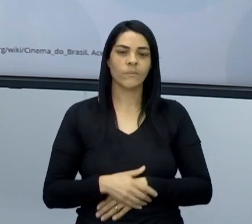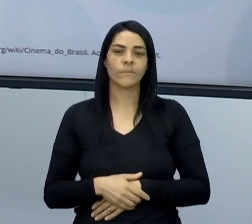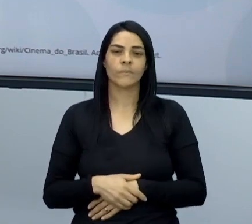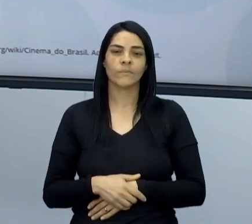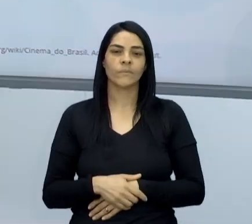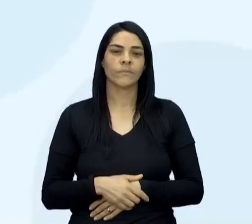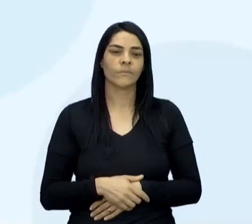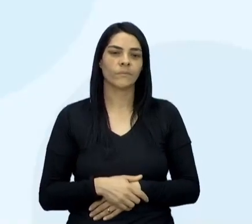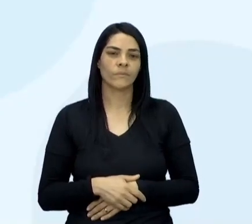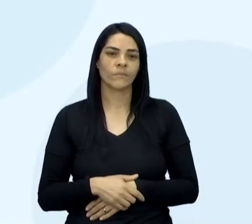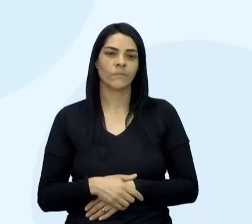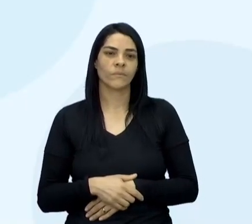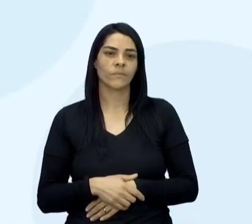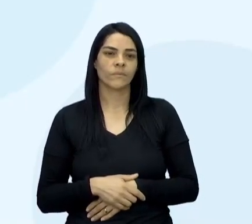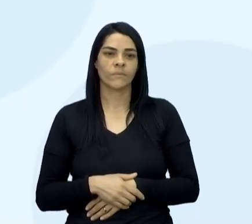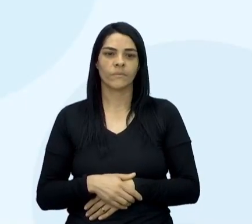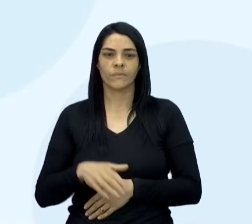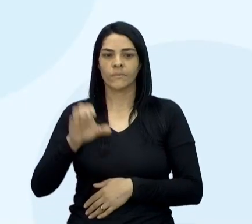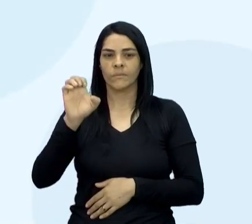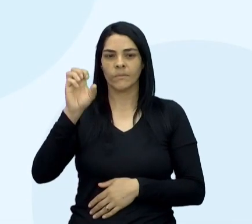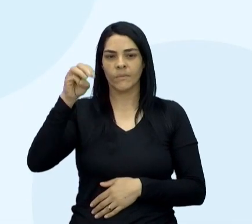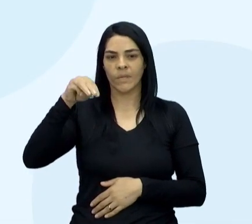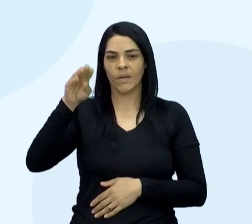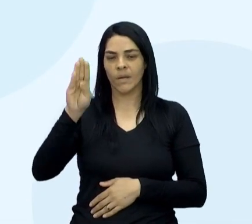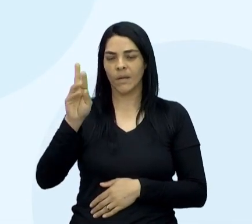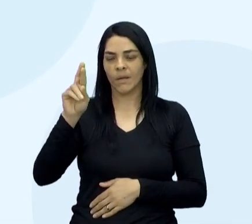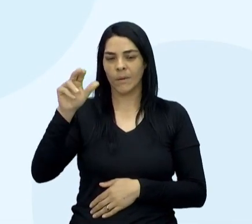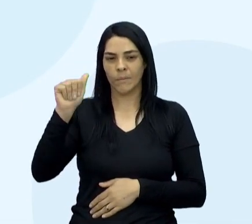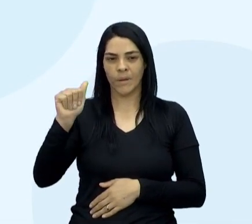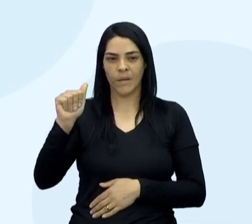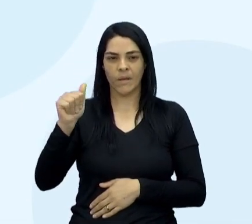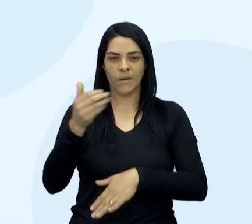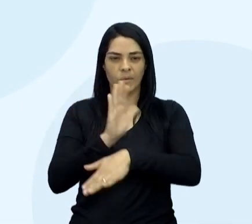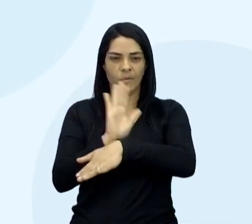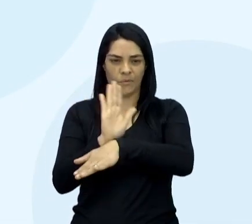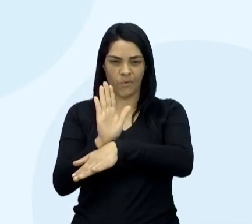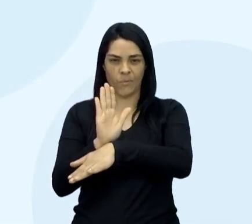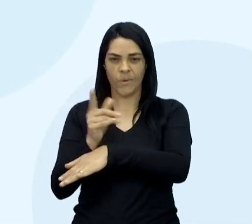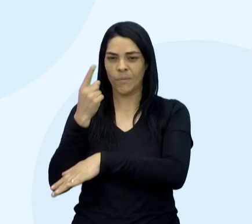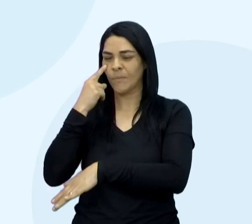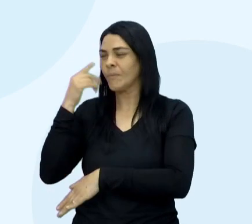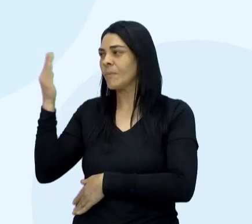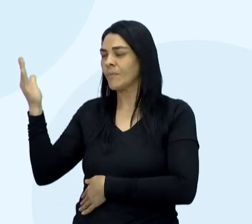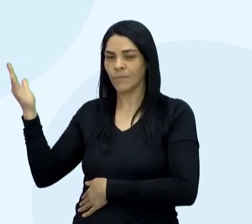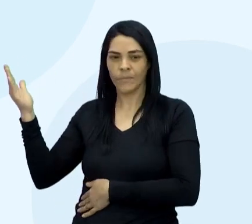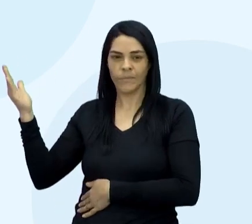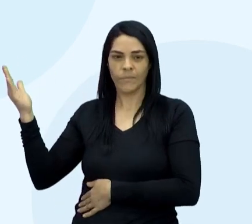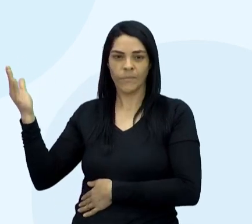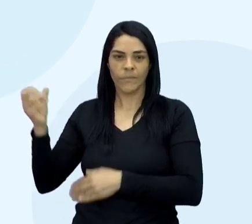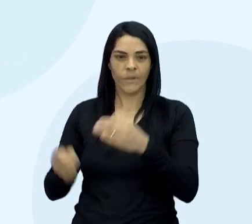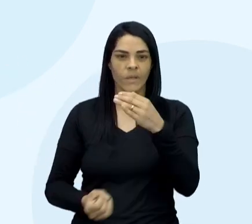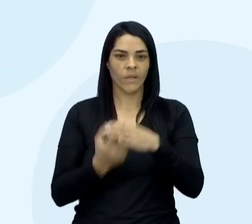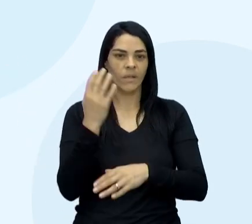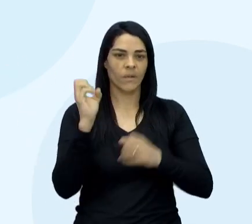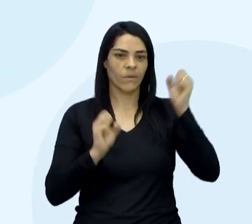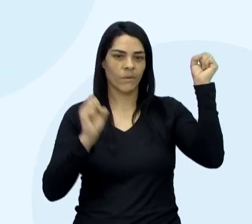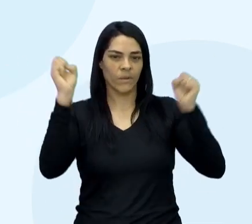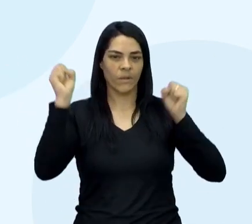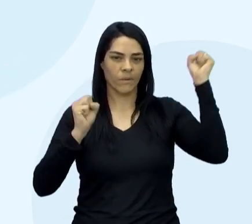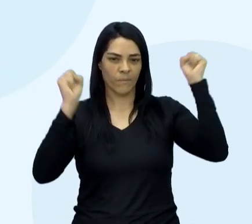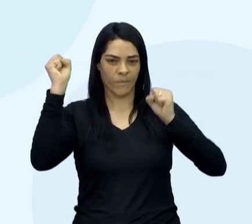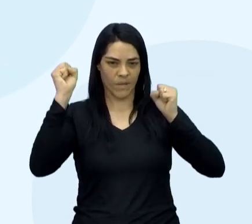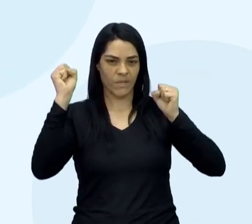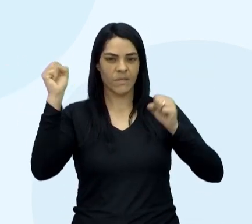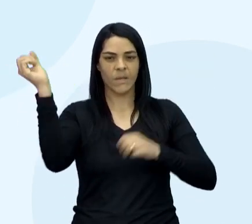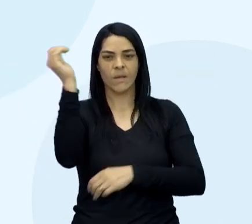a Embrafilme. Com a criação da empresa brasileira de filmes, a Embrafilme, em 69,